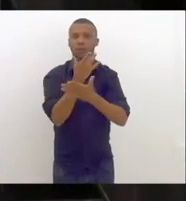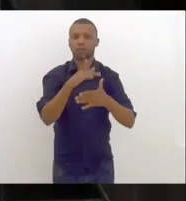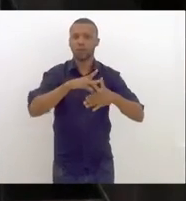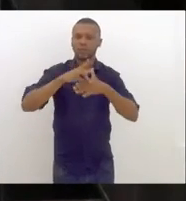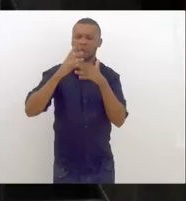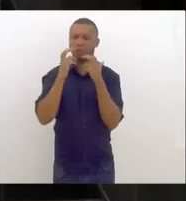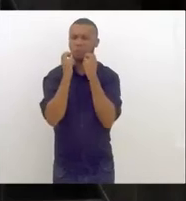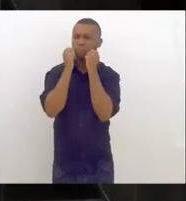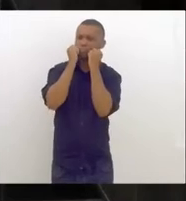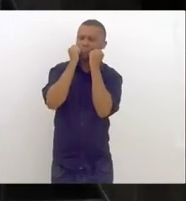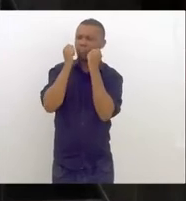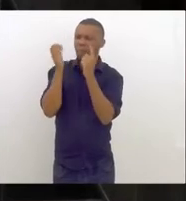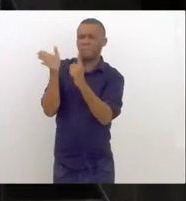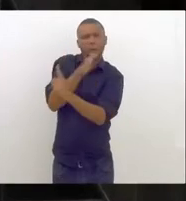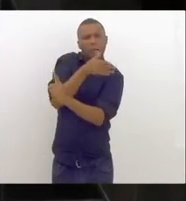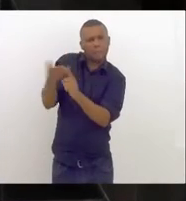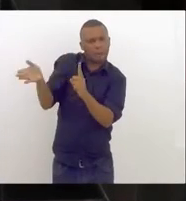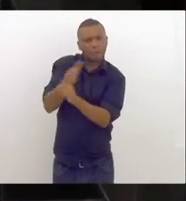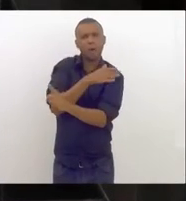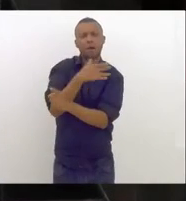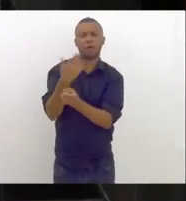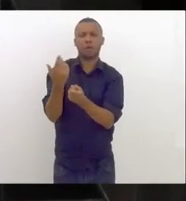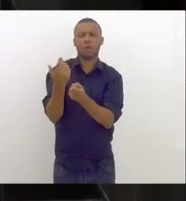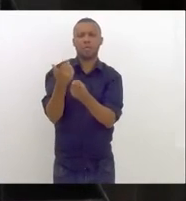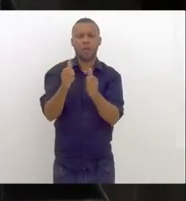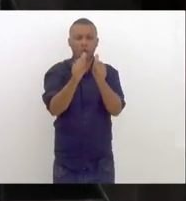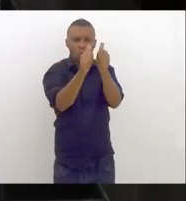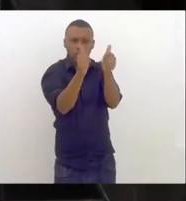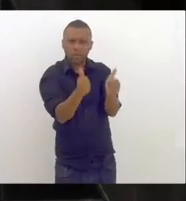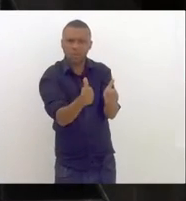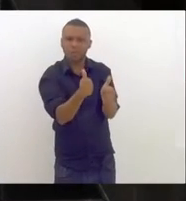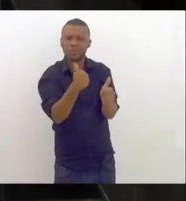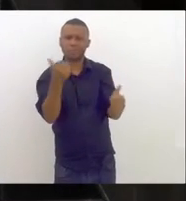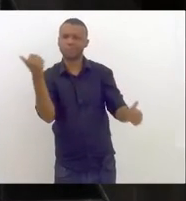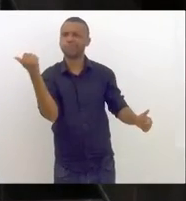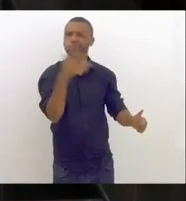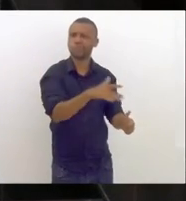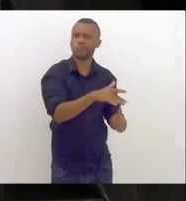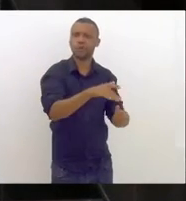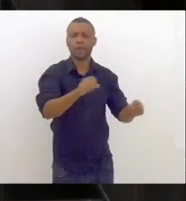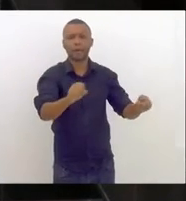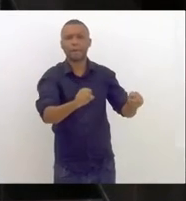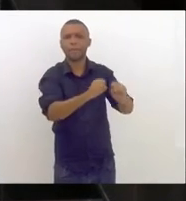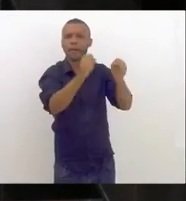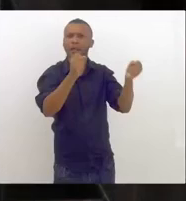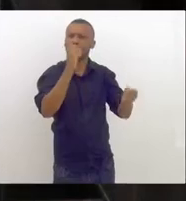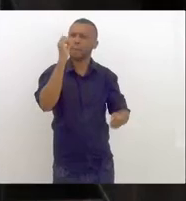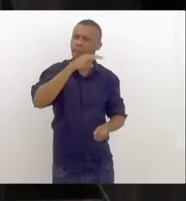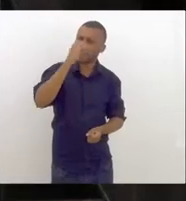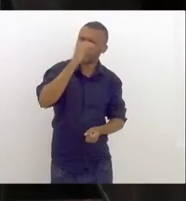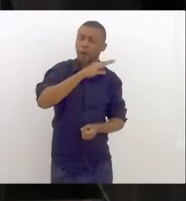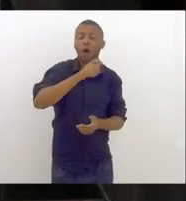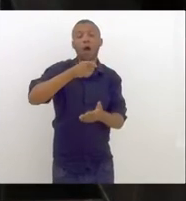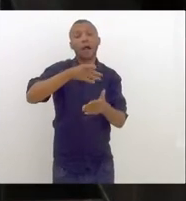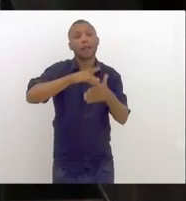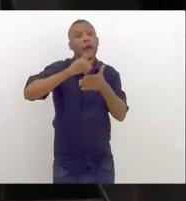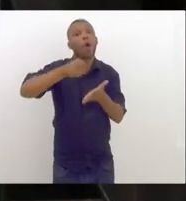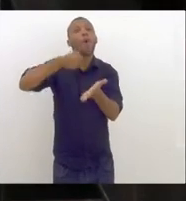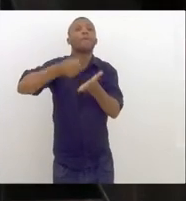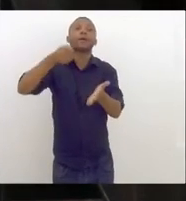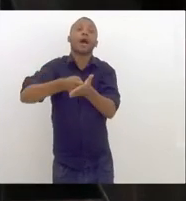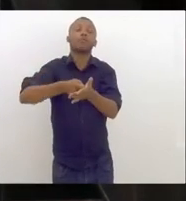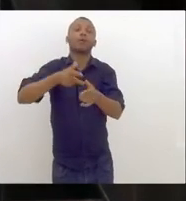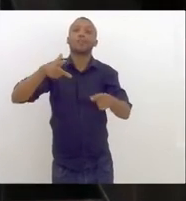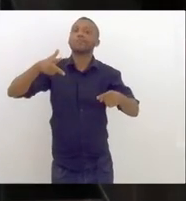agredidas os símbolos sagrados quebrados desrespeitados e muitas vezes as lideranças obrigadas a interromper Os cultos